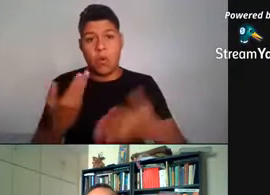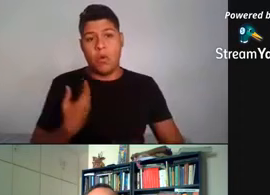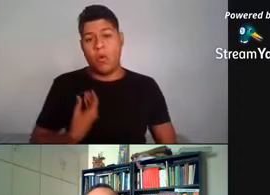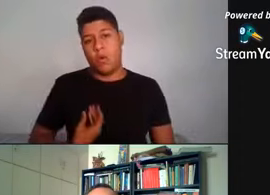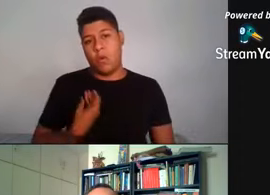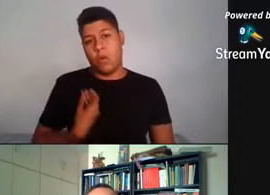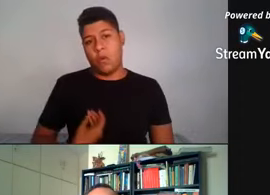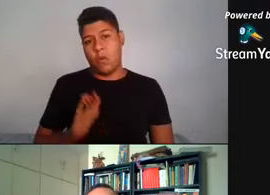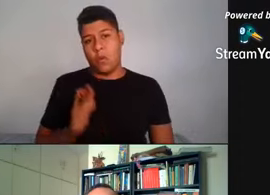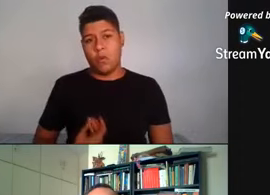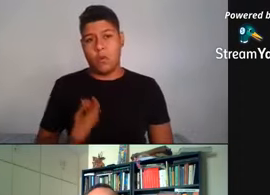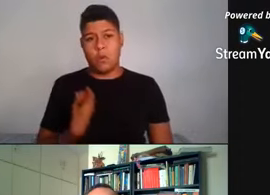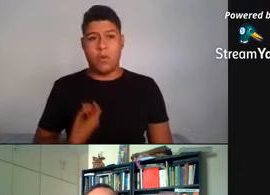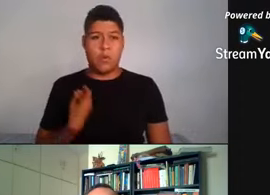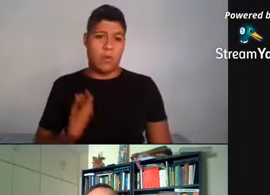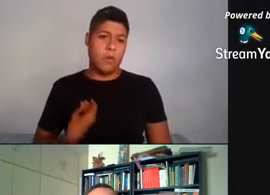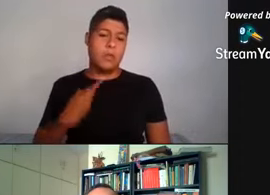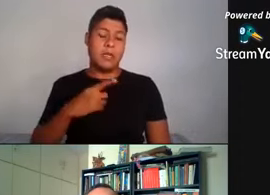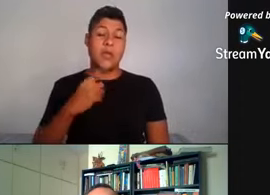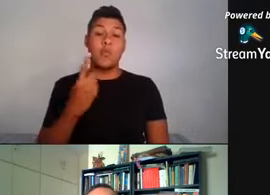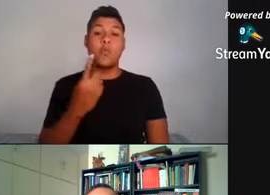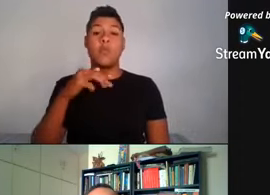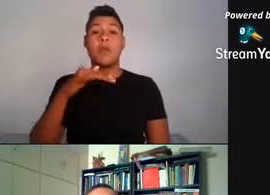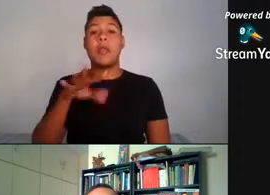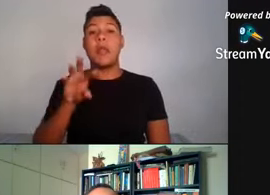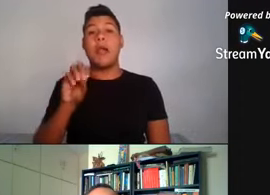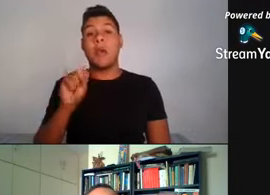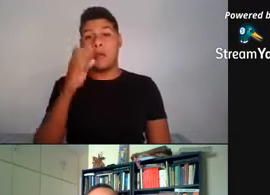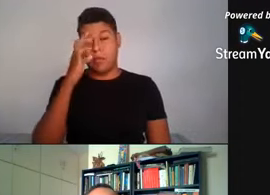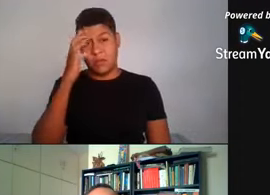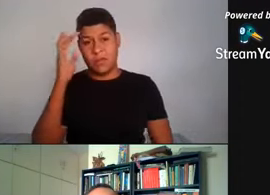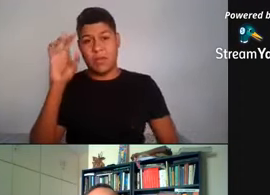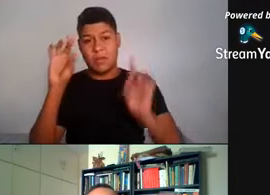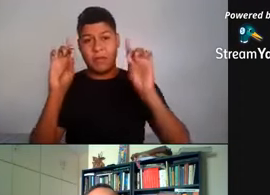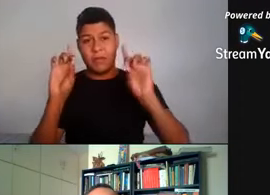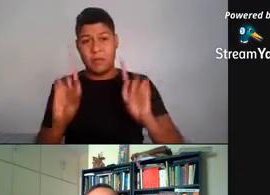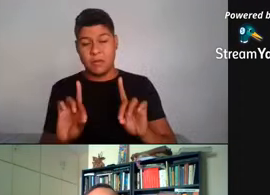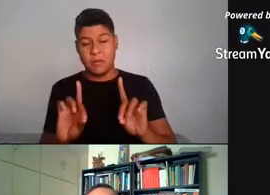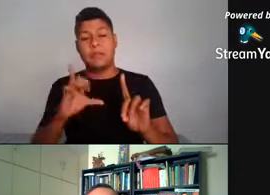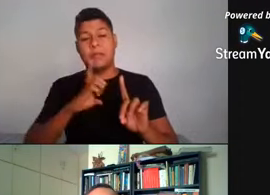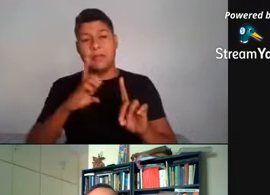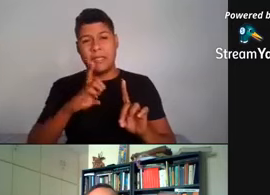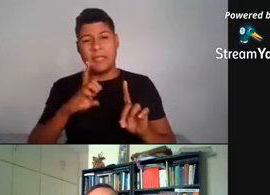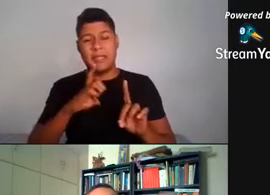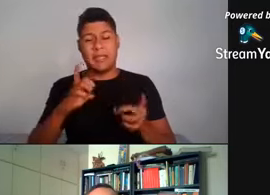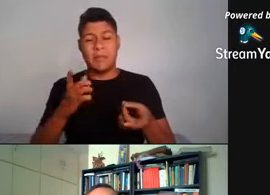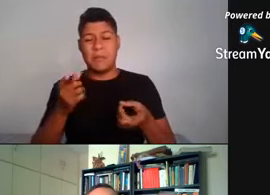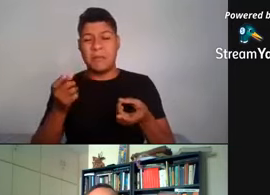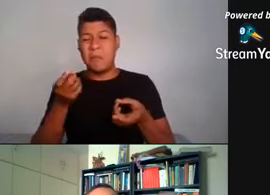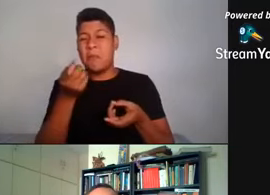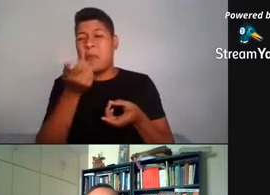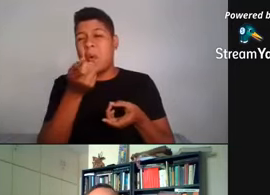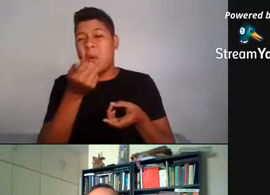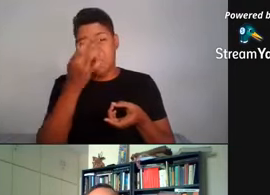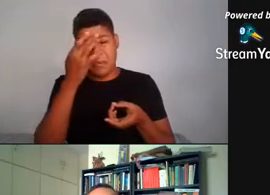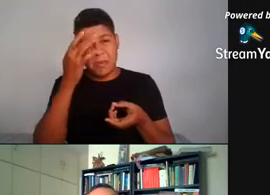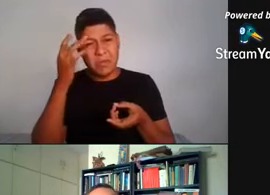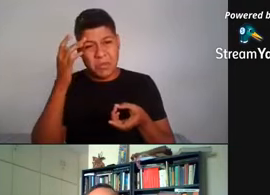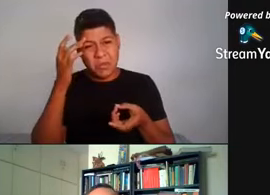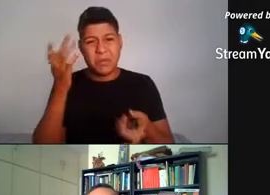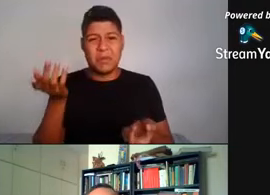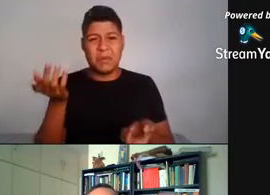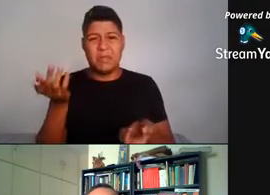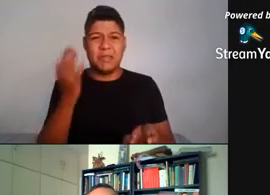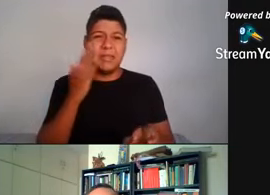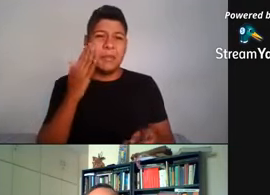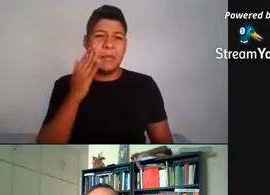de 1 milhão de pessoas com deficiência em São Paulo, a gente consegue chegar, atingir muito pouca gente. É muito difícil, viu, Laura,